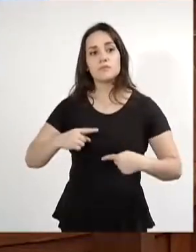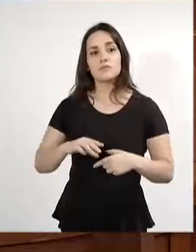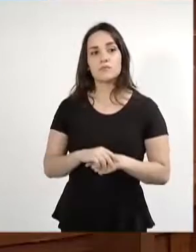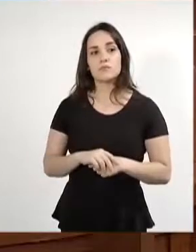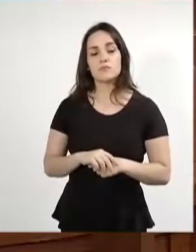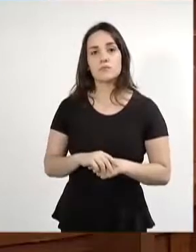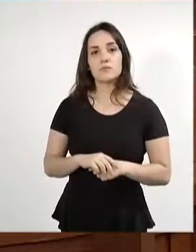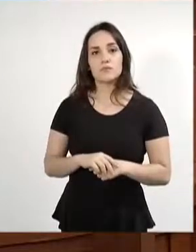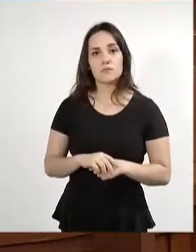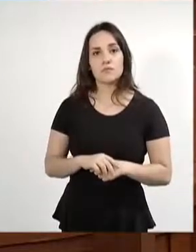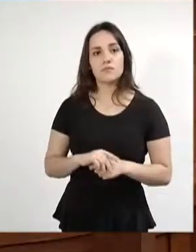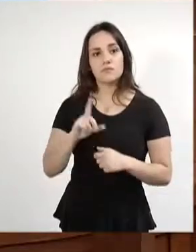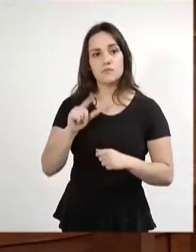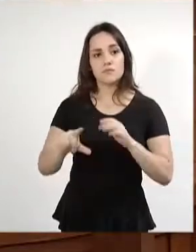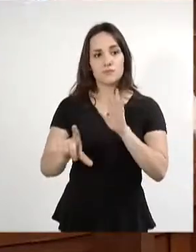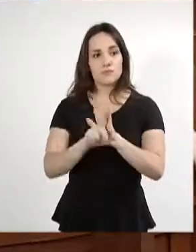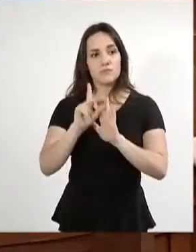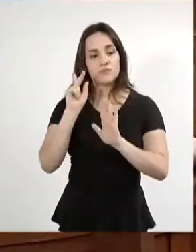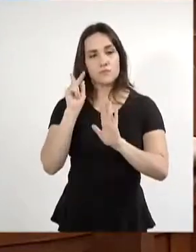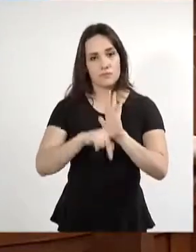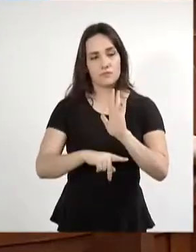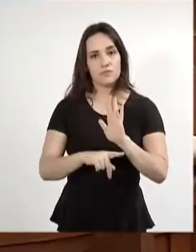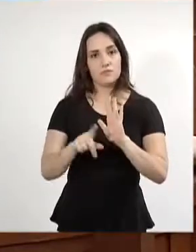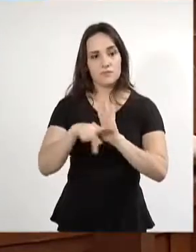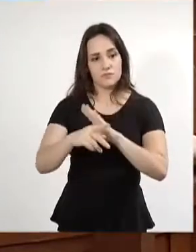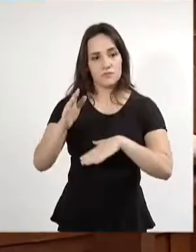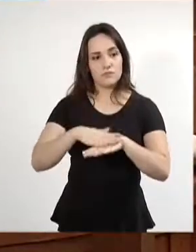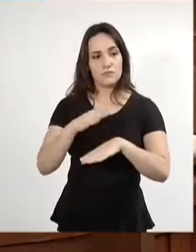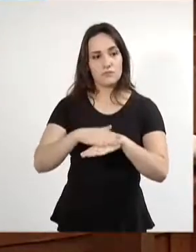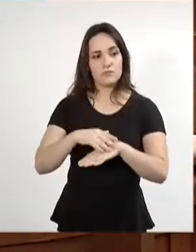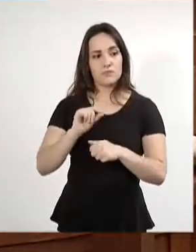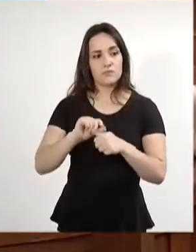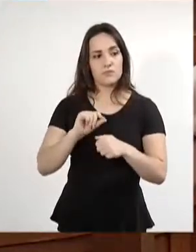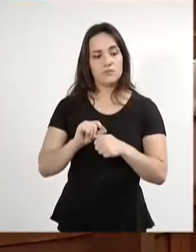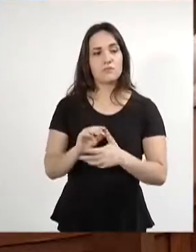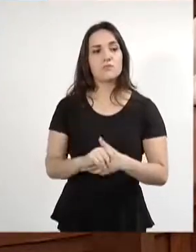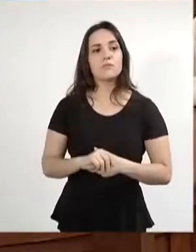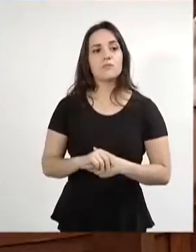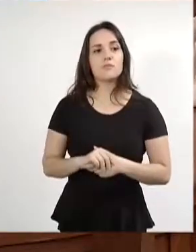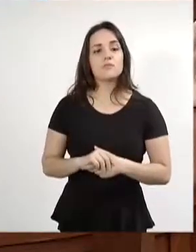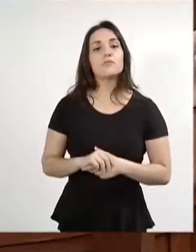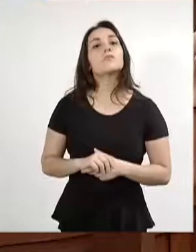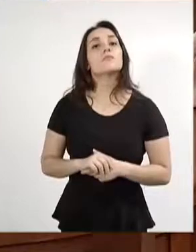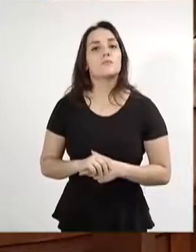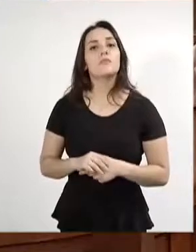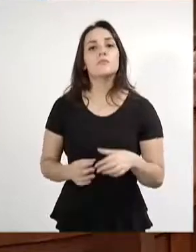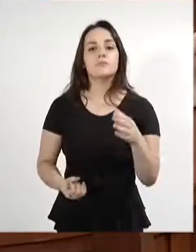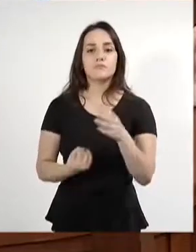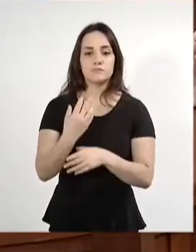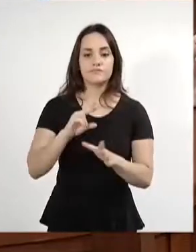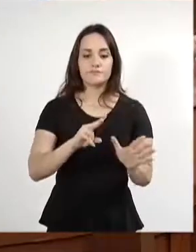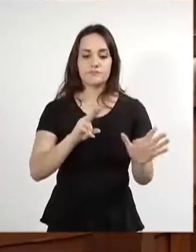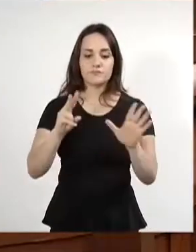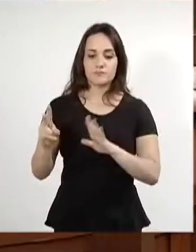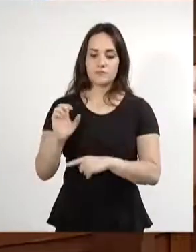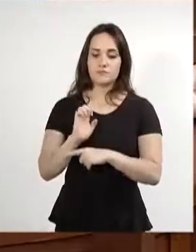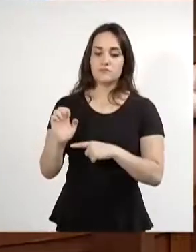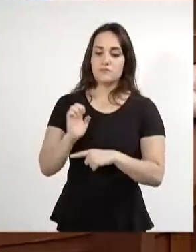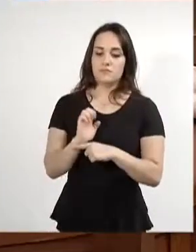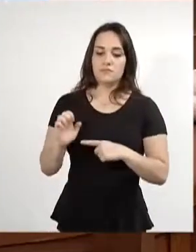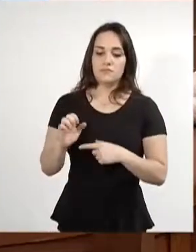um projeto de lei da nossa autoria que criou a Semana